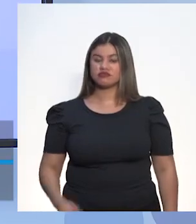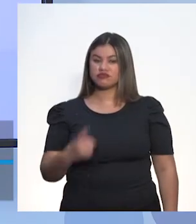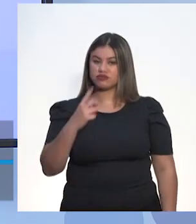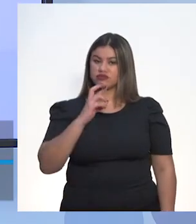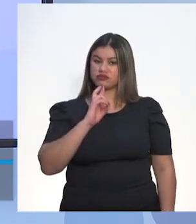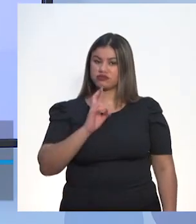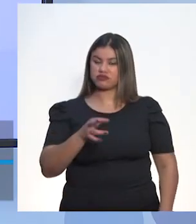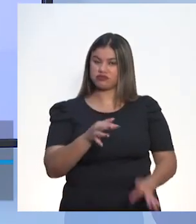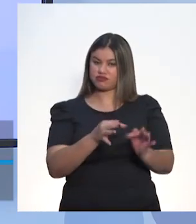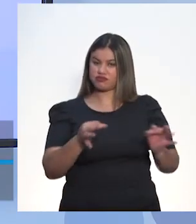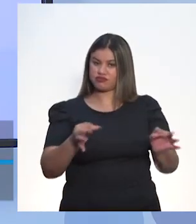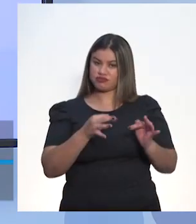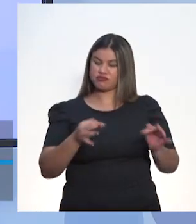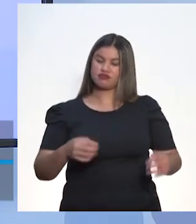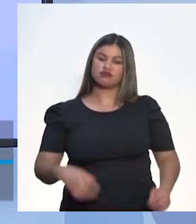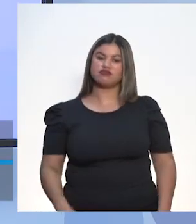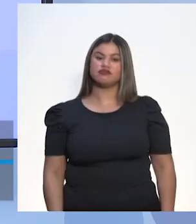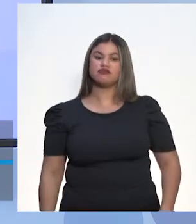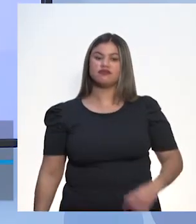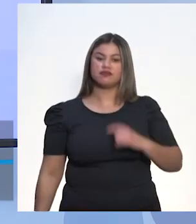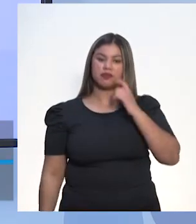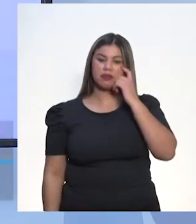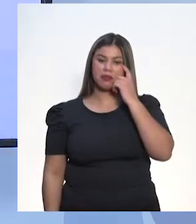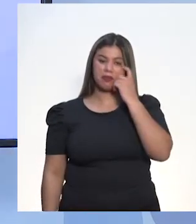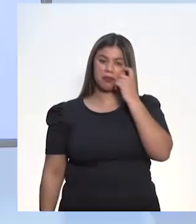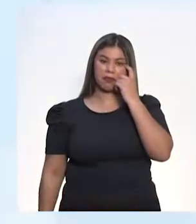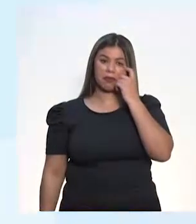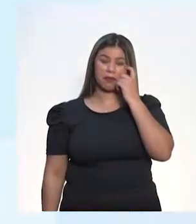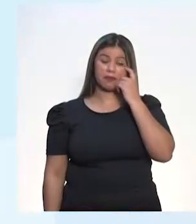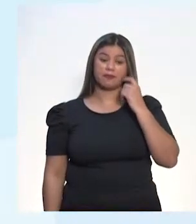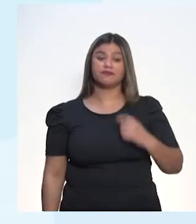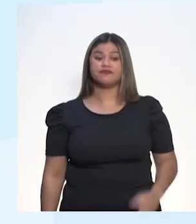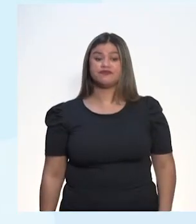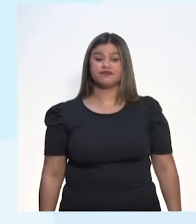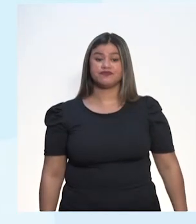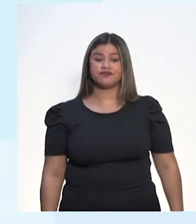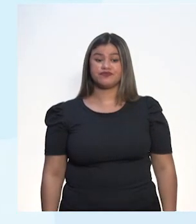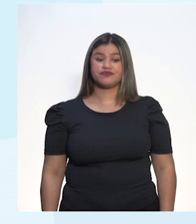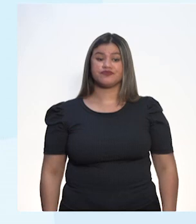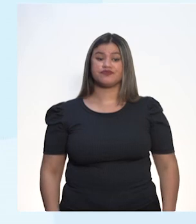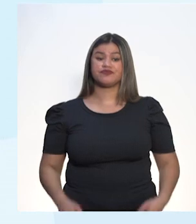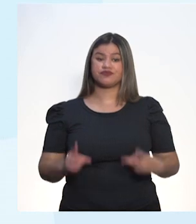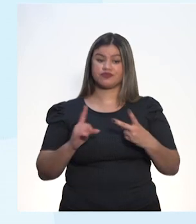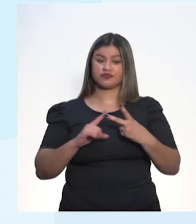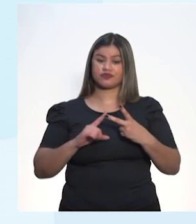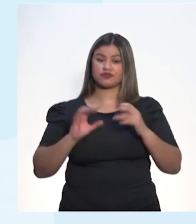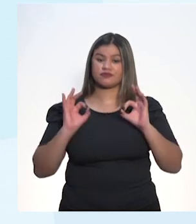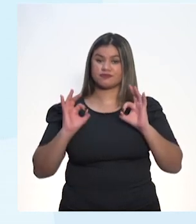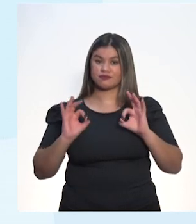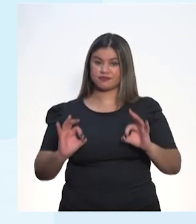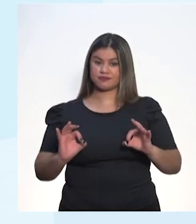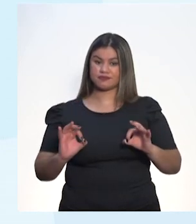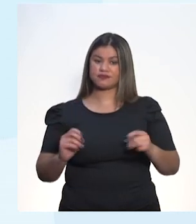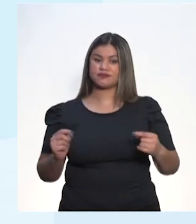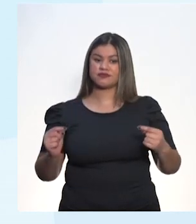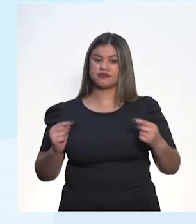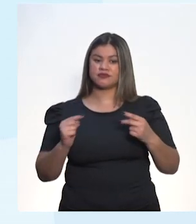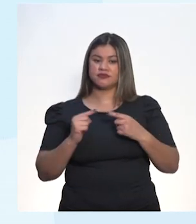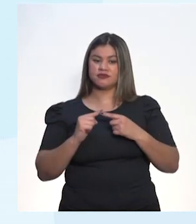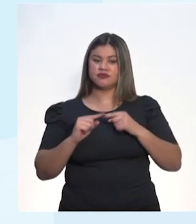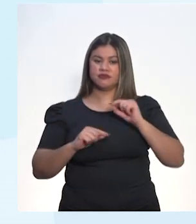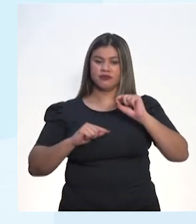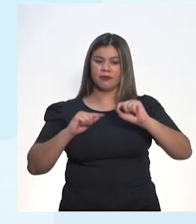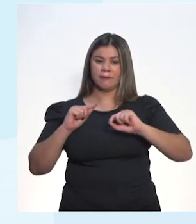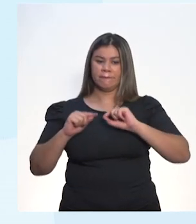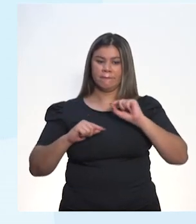resposta. O diretor vai colocar para vocês o evento certo, em que os elementos do